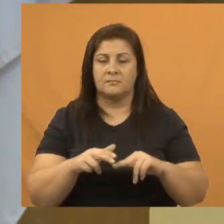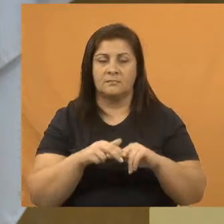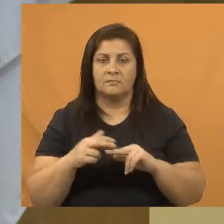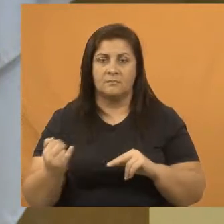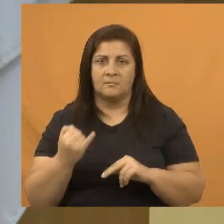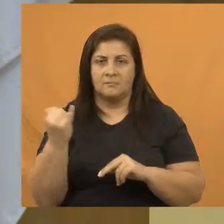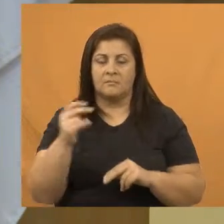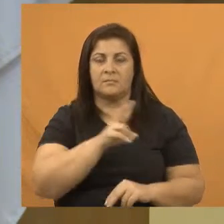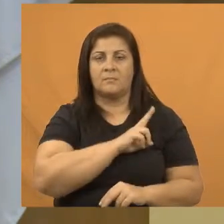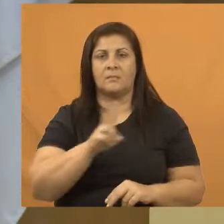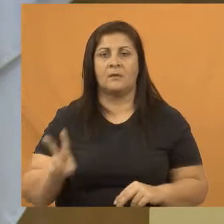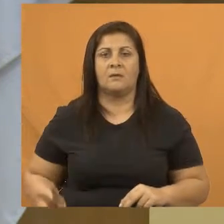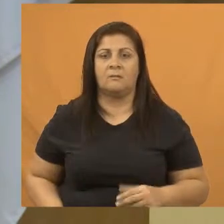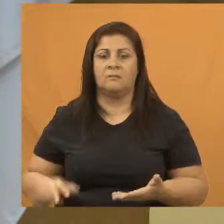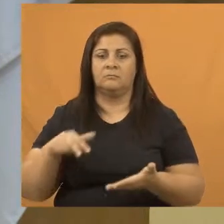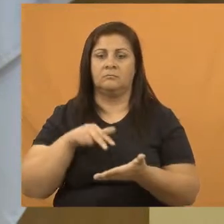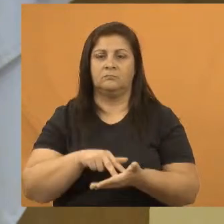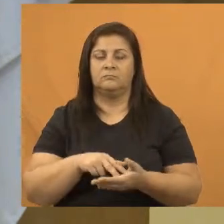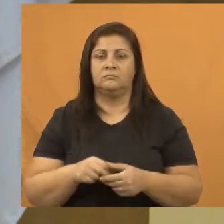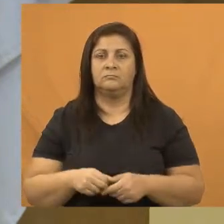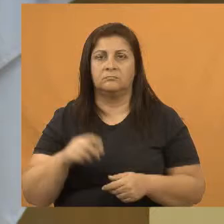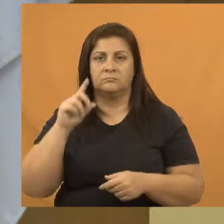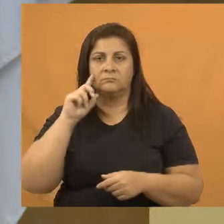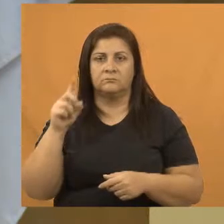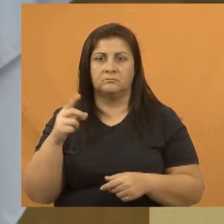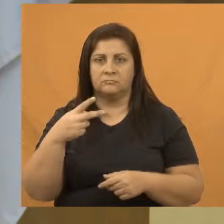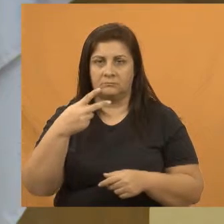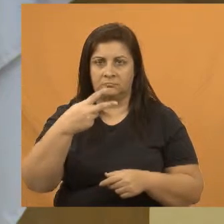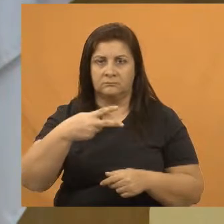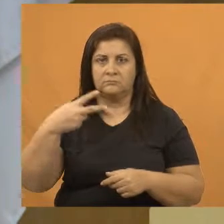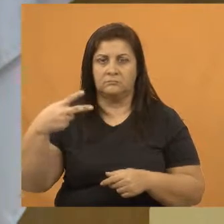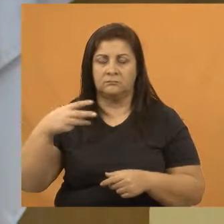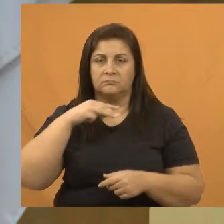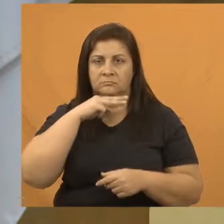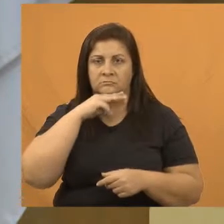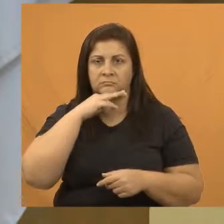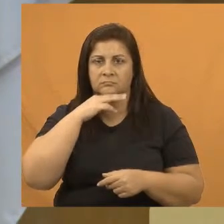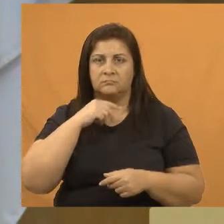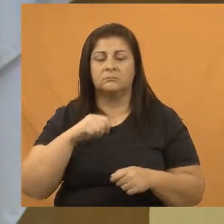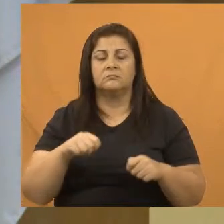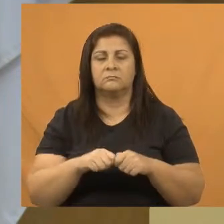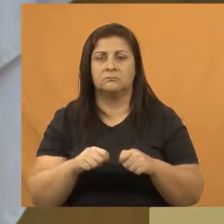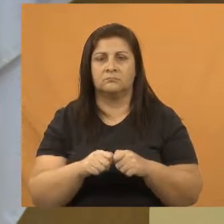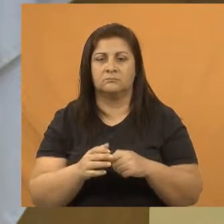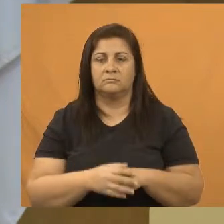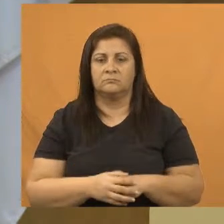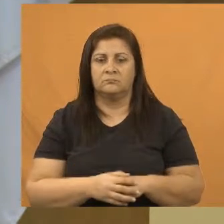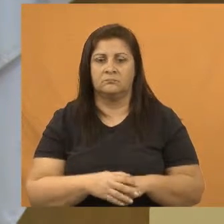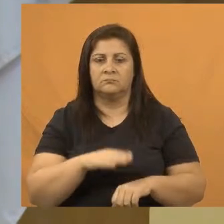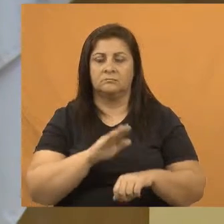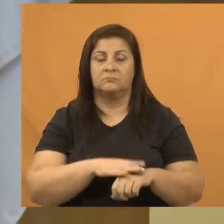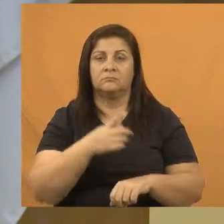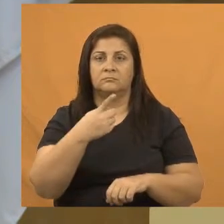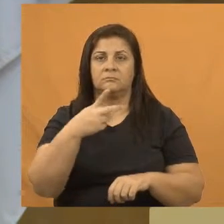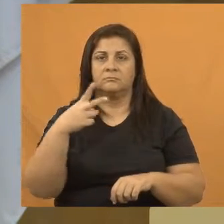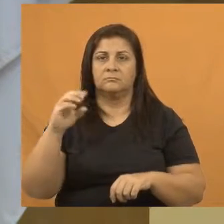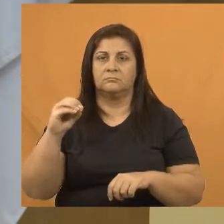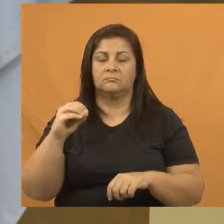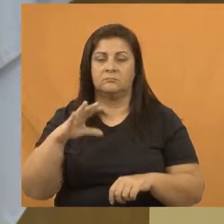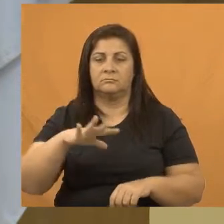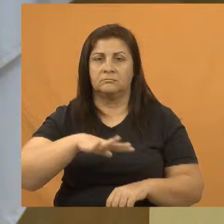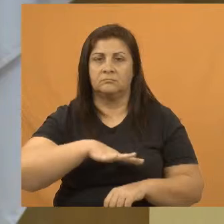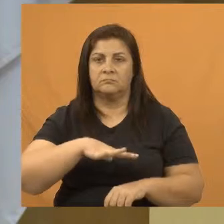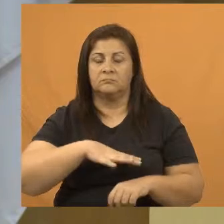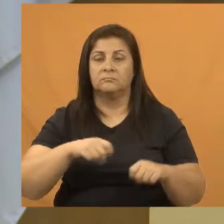os vereadores se posicionarem. Dia 22 agora de março nós fizemos uma grande mobilização. Mais de 120 cidades do nosso país